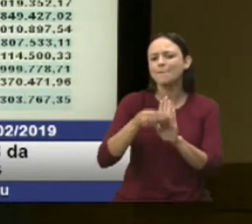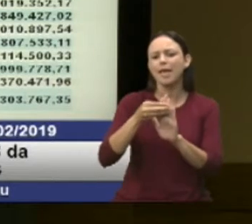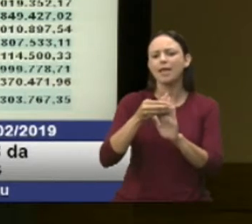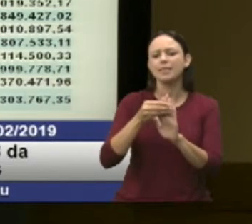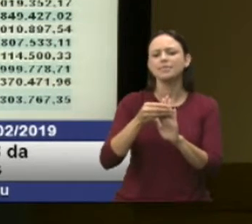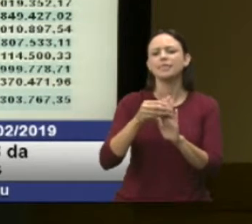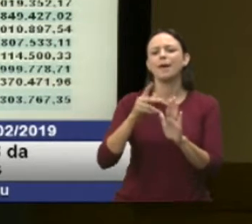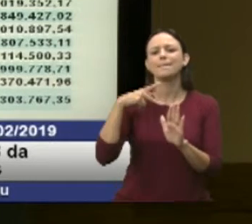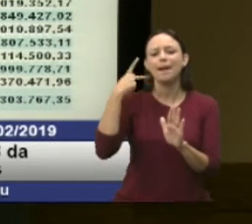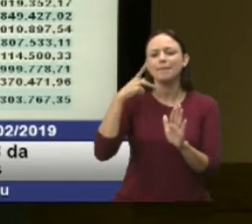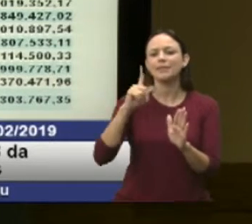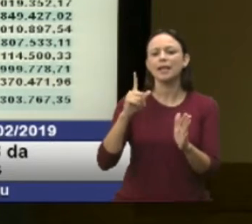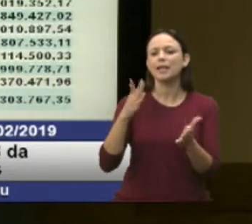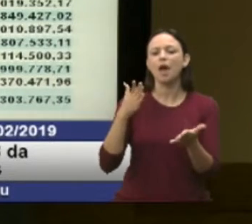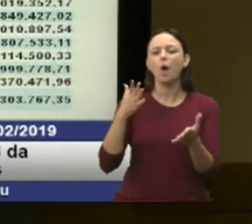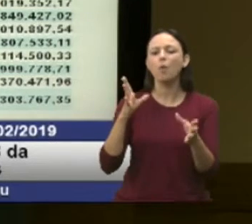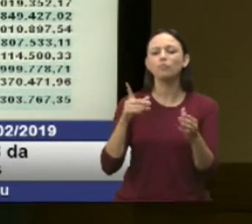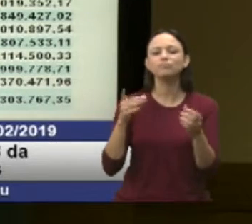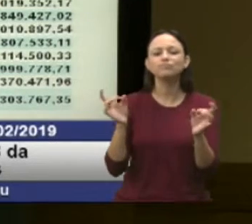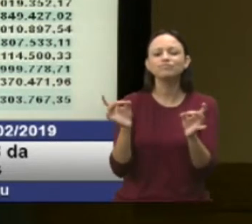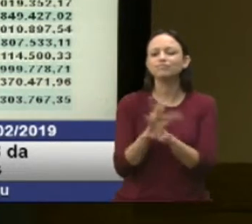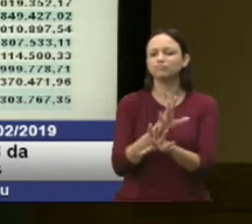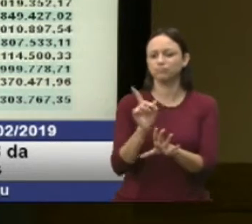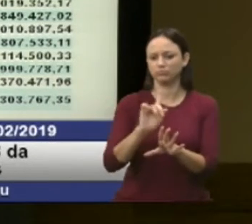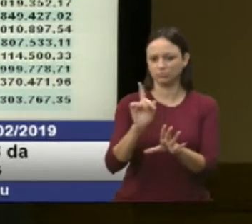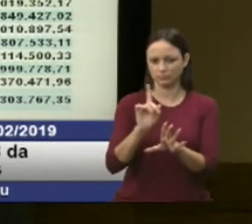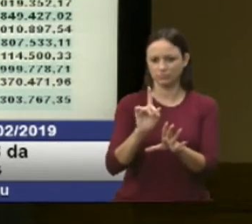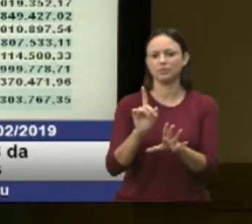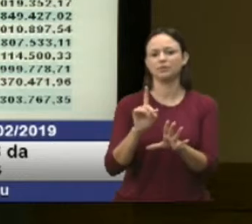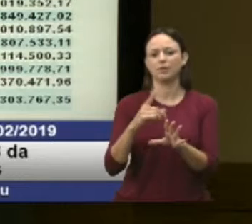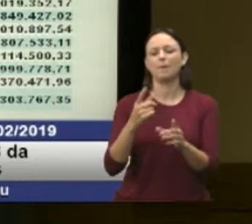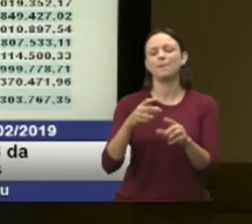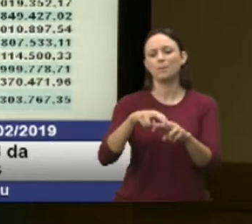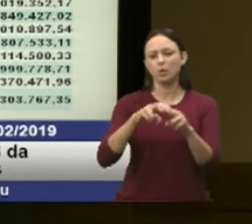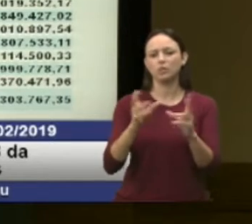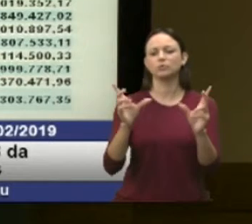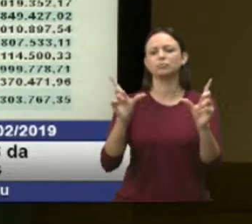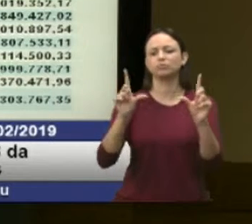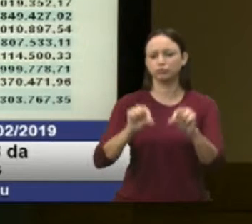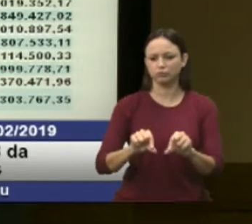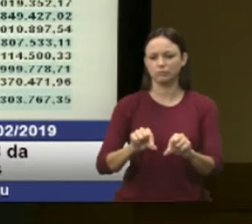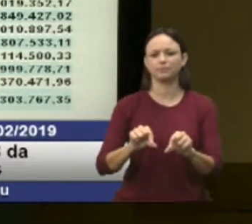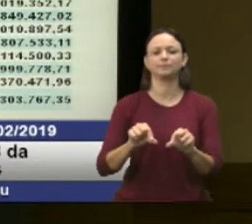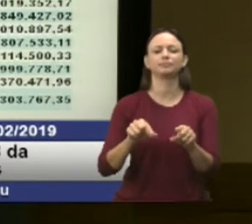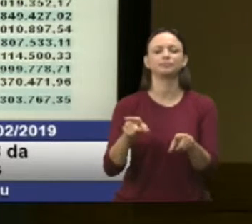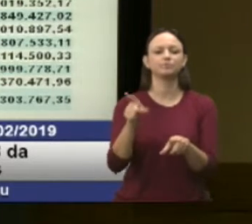foram concretizadas. Por isso, dessa queda brusca. O ITR,